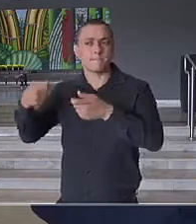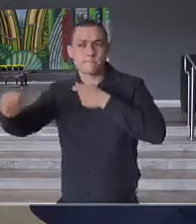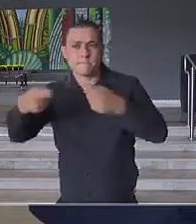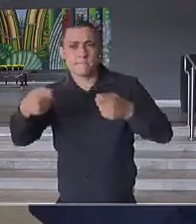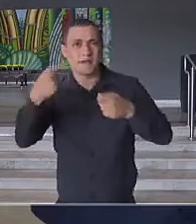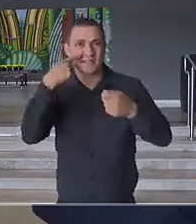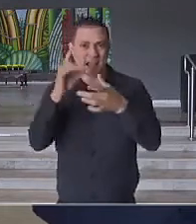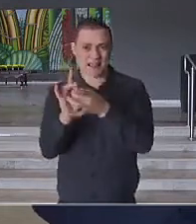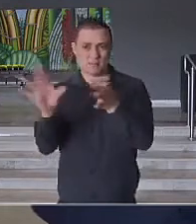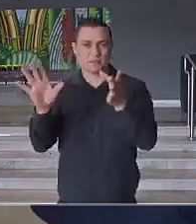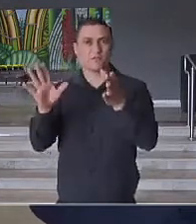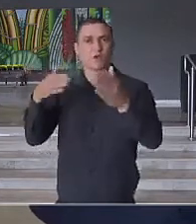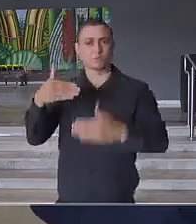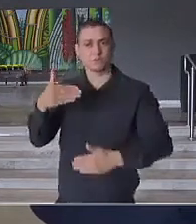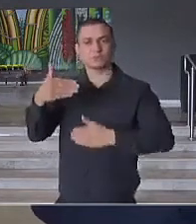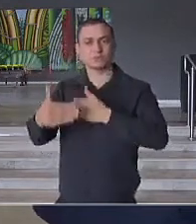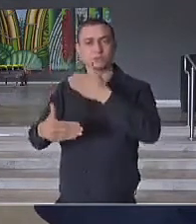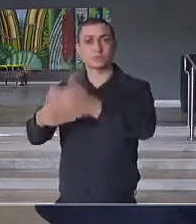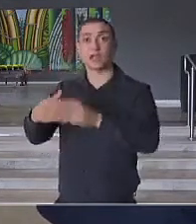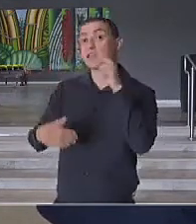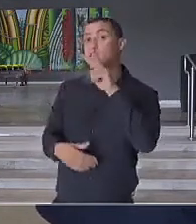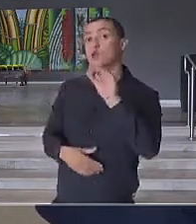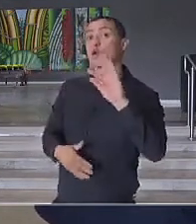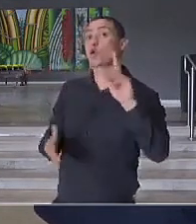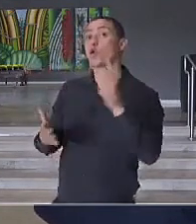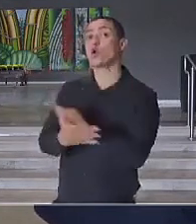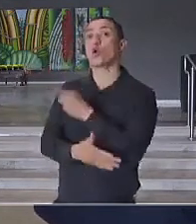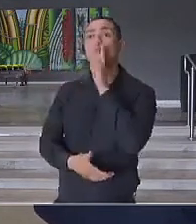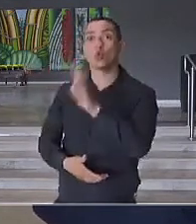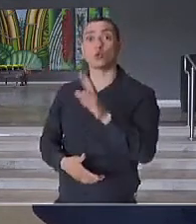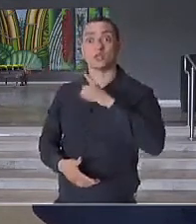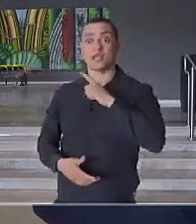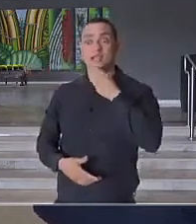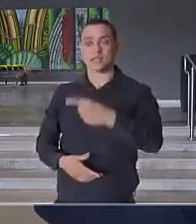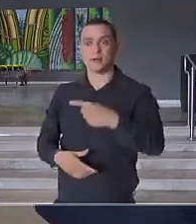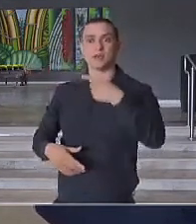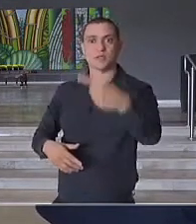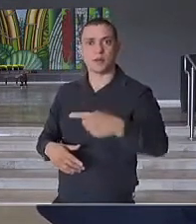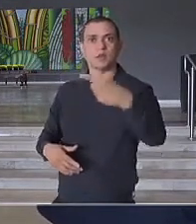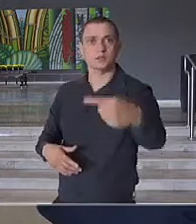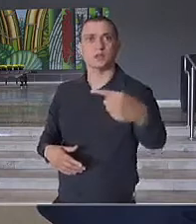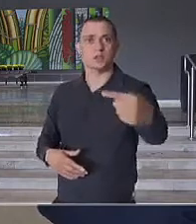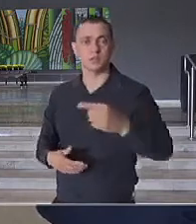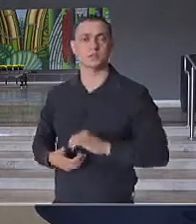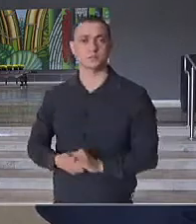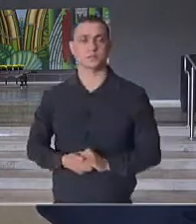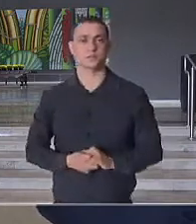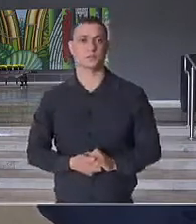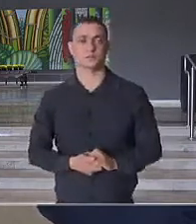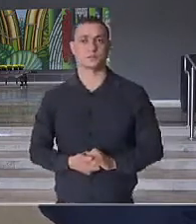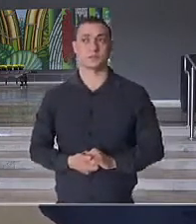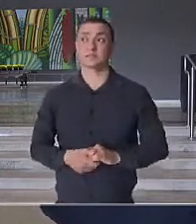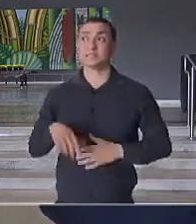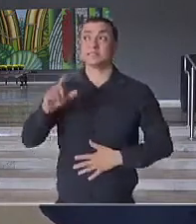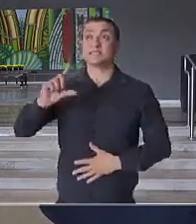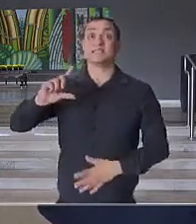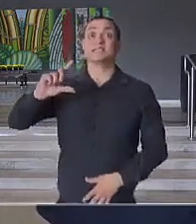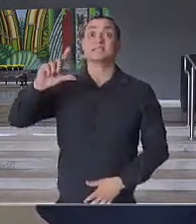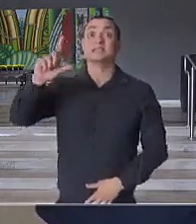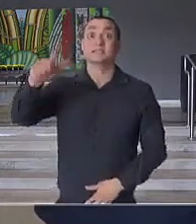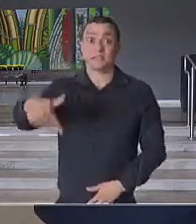fosse gradativa e vendo qual era o resultado que tinha na semana seguinte, nos dias seguintes. Em